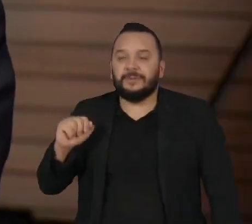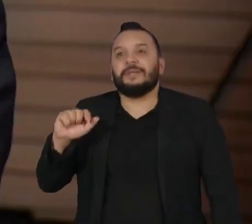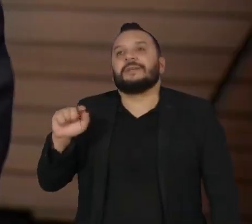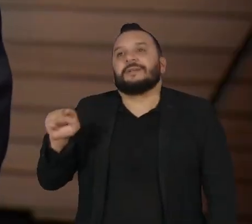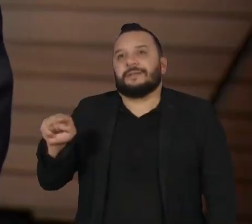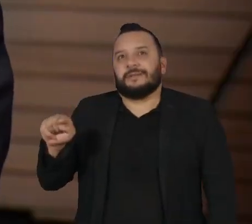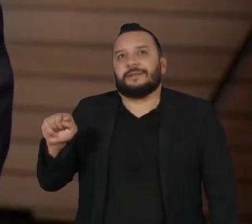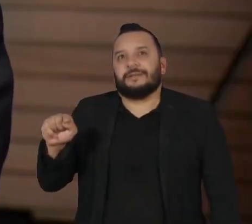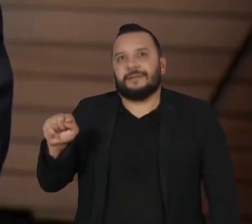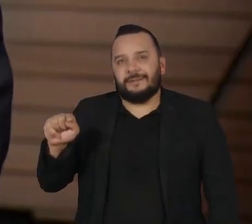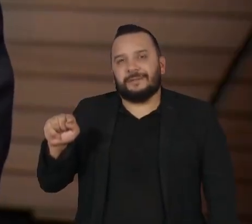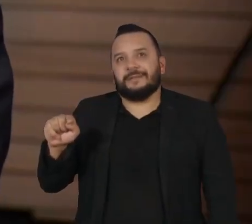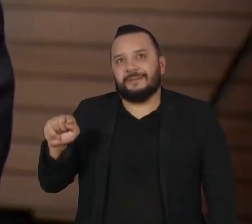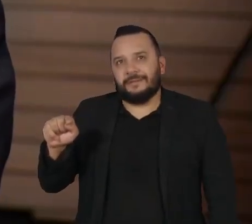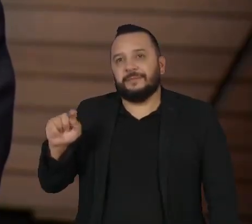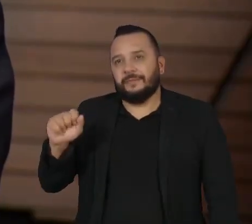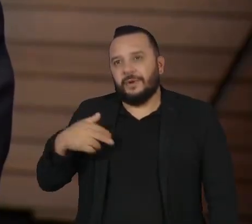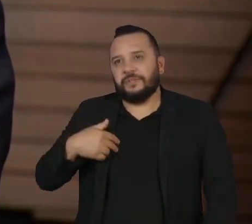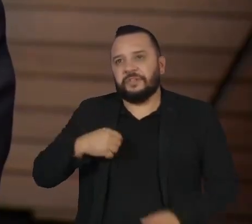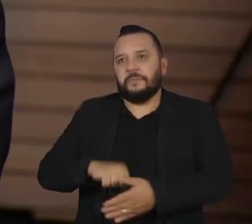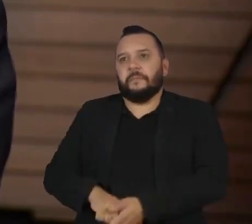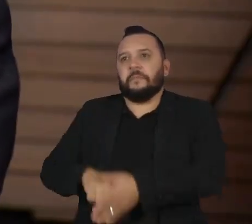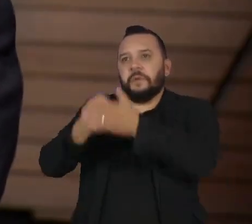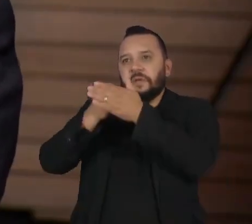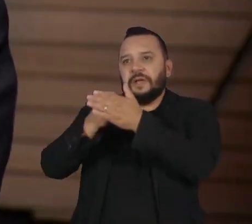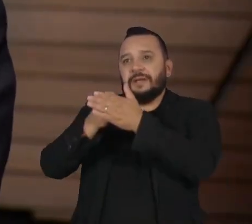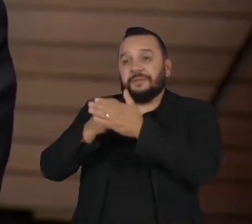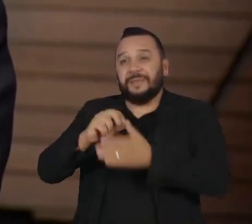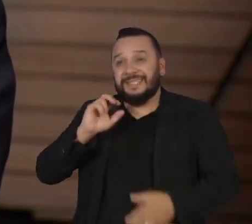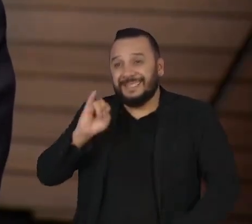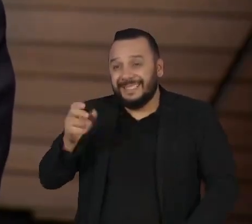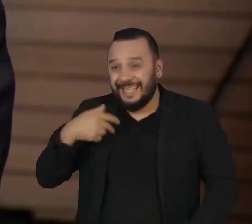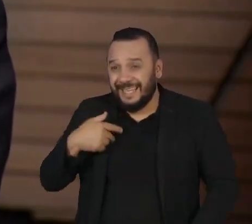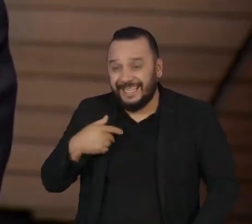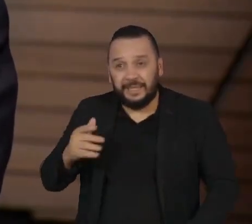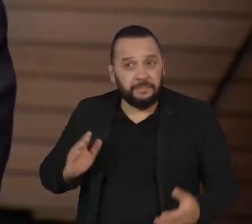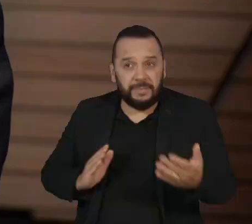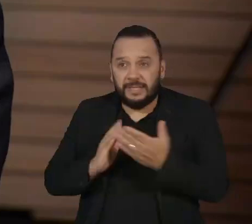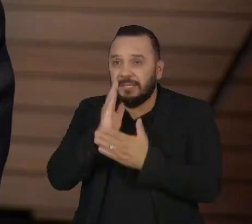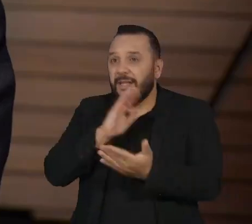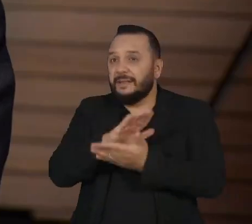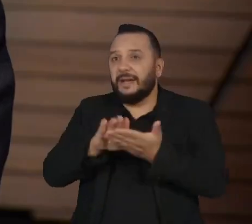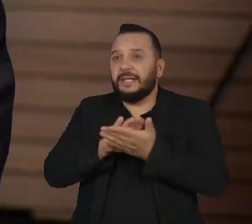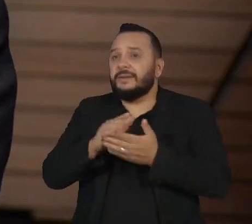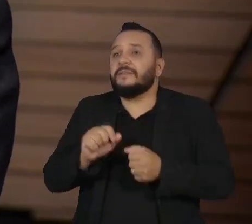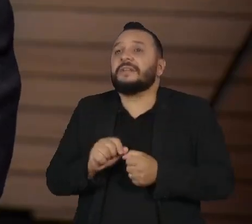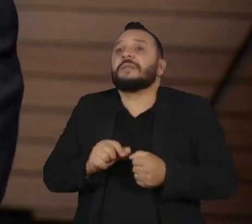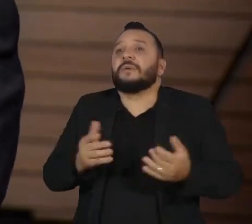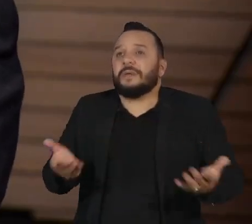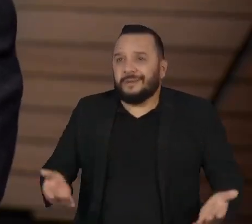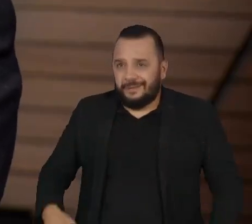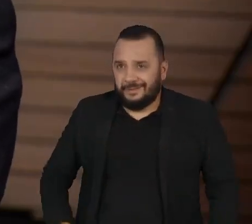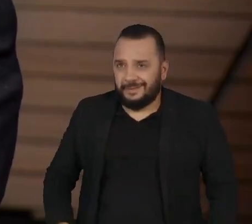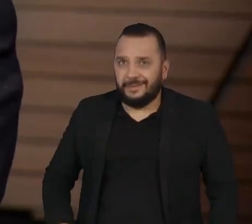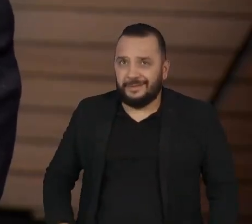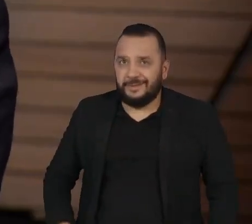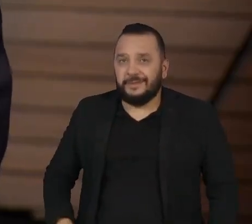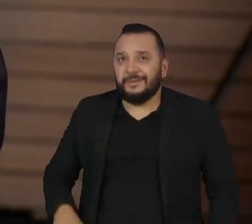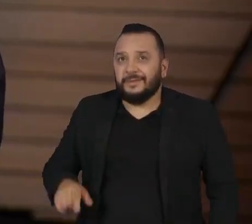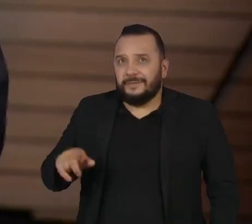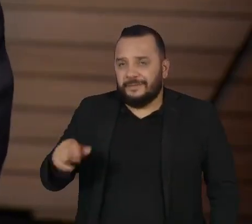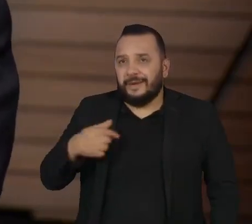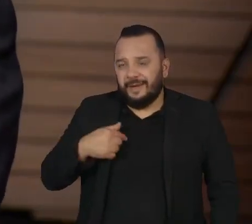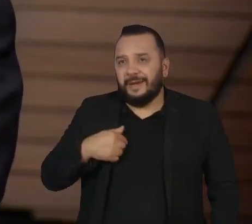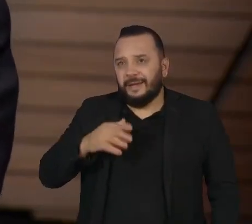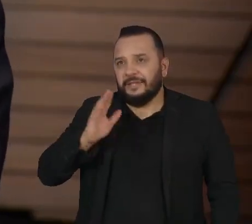poderia ter o seu mandato cassado. Agora, se ele não se eleger, o que que vai fazer? Vai caçar o mandato do eleito e chamar